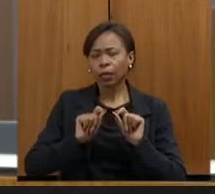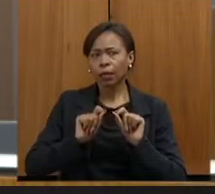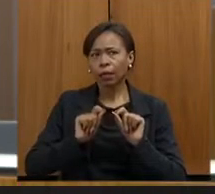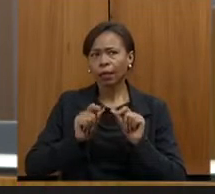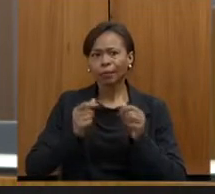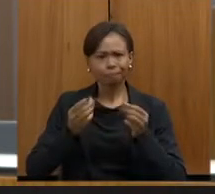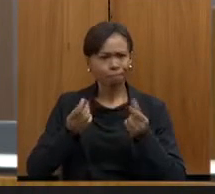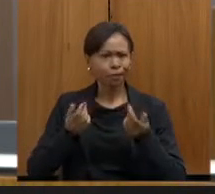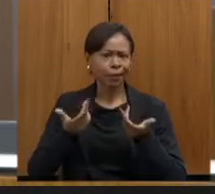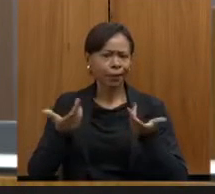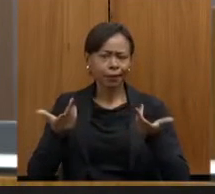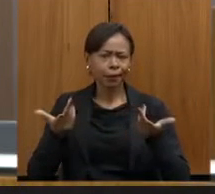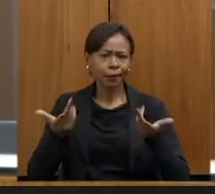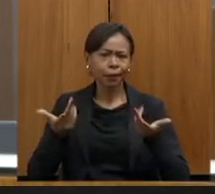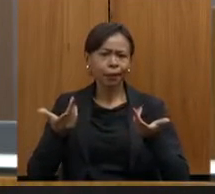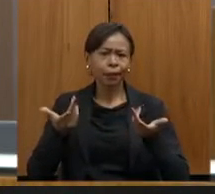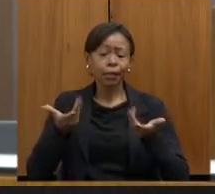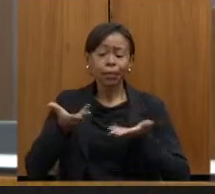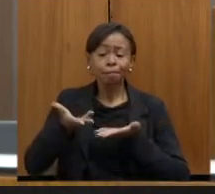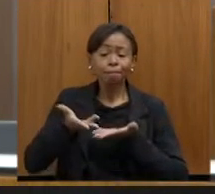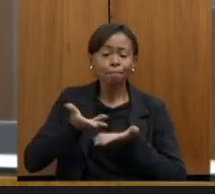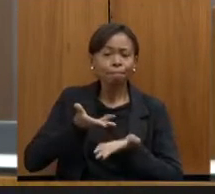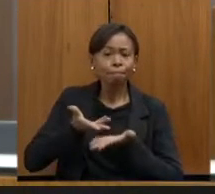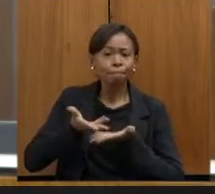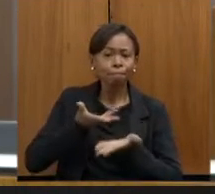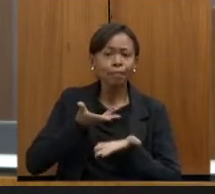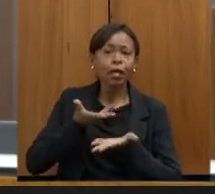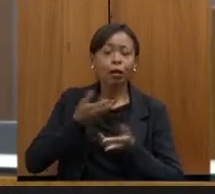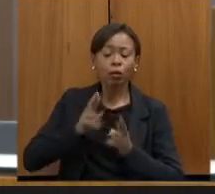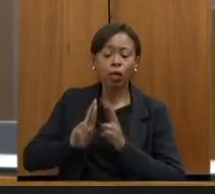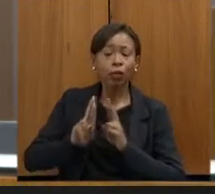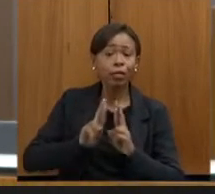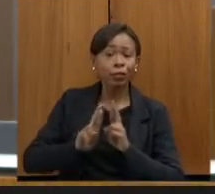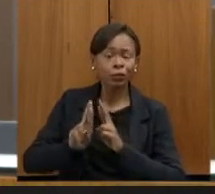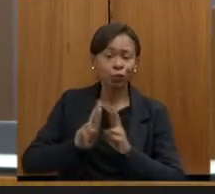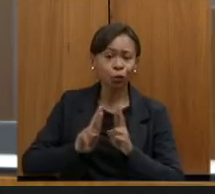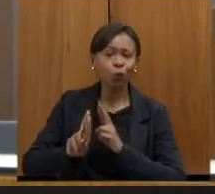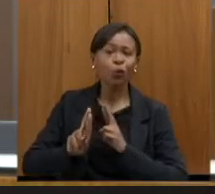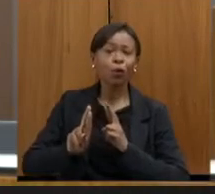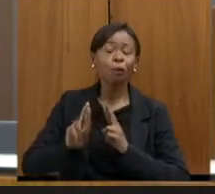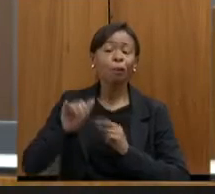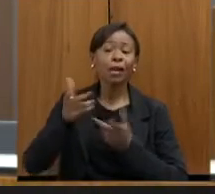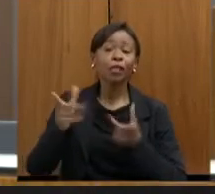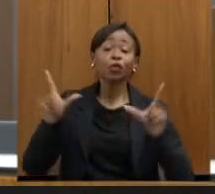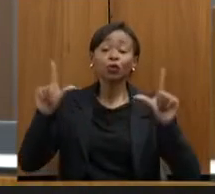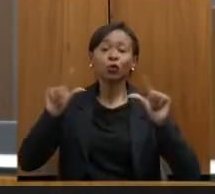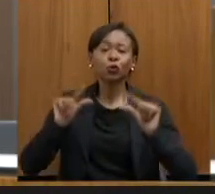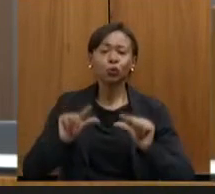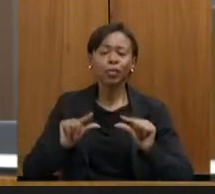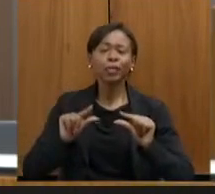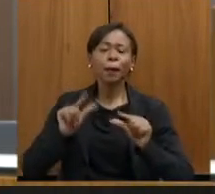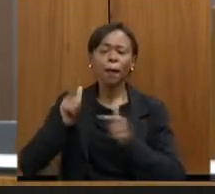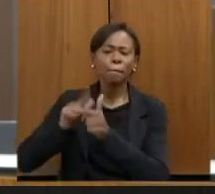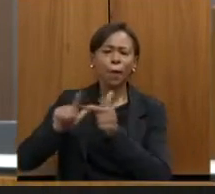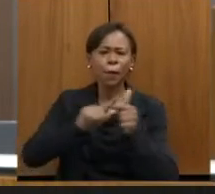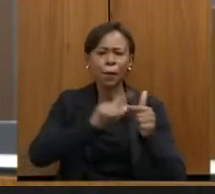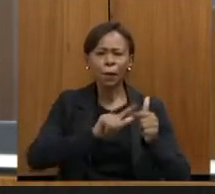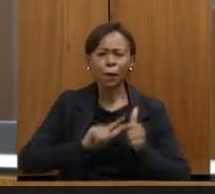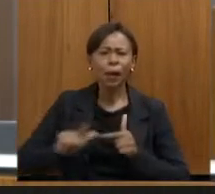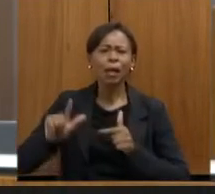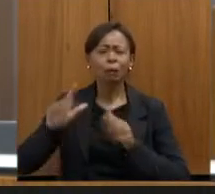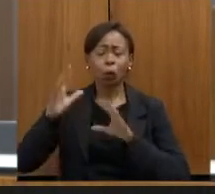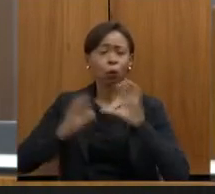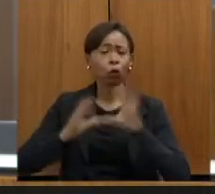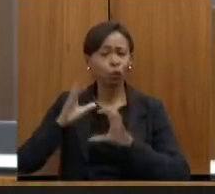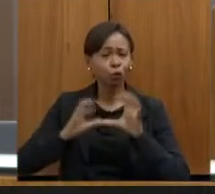realidade, ela traz a mediação como forma adequada de solução de conflitos. no artigo 34.465, o 5º,